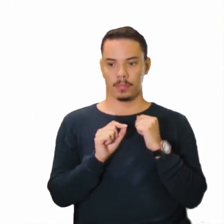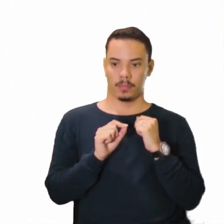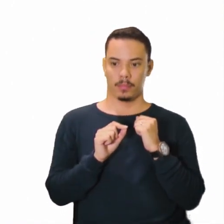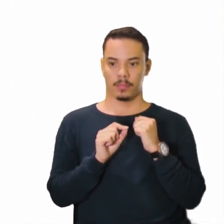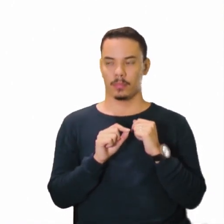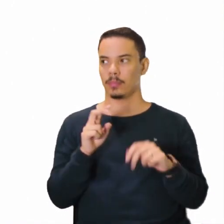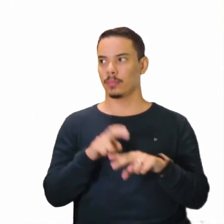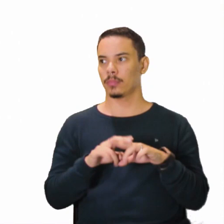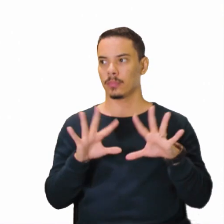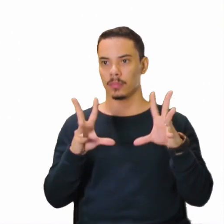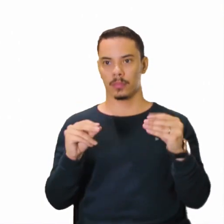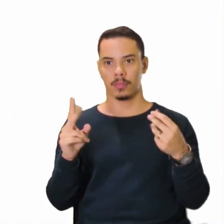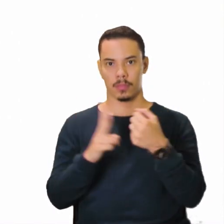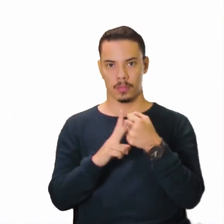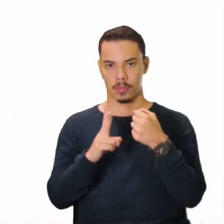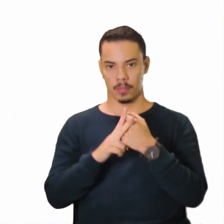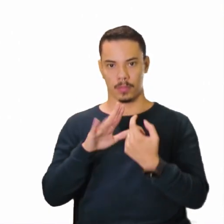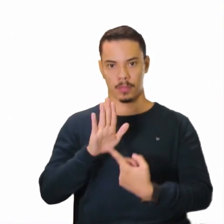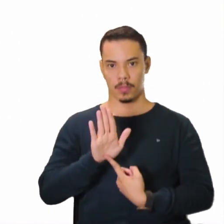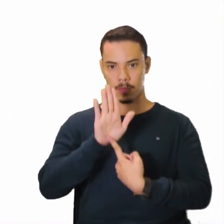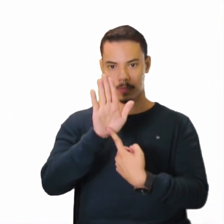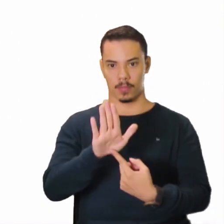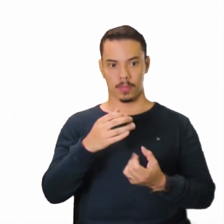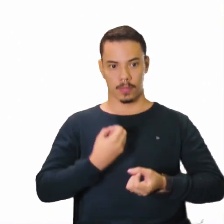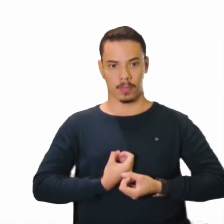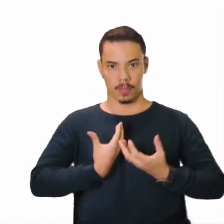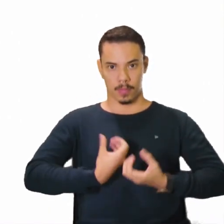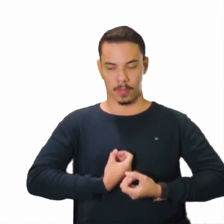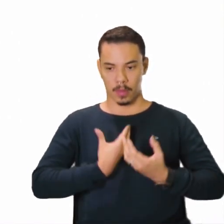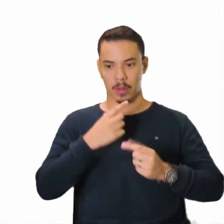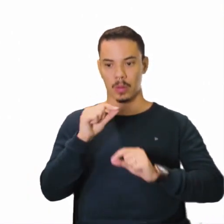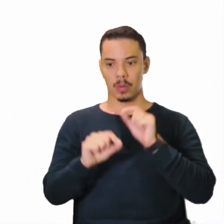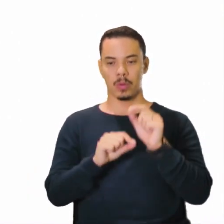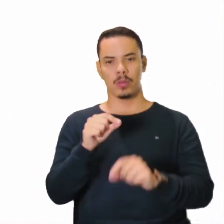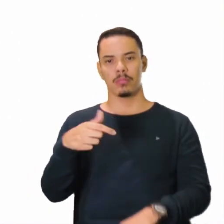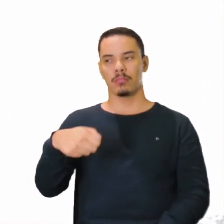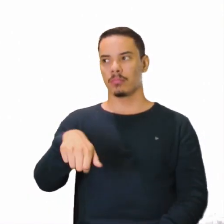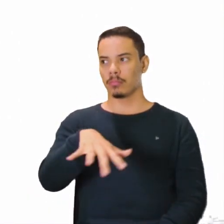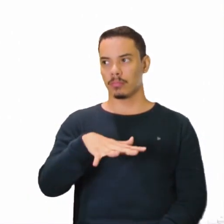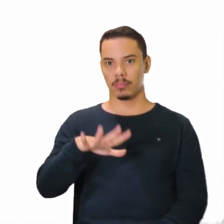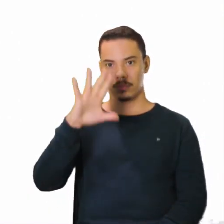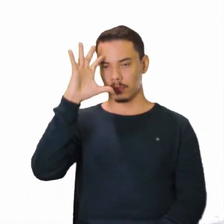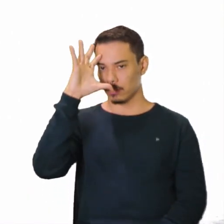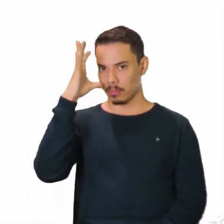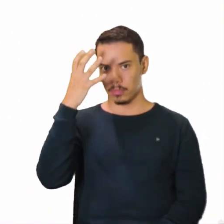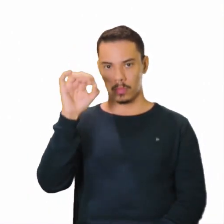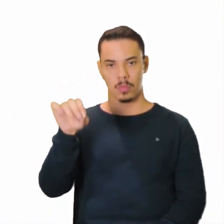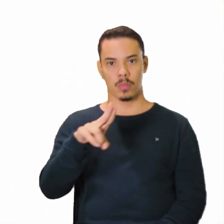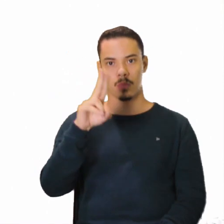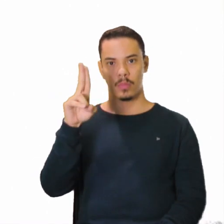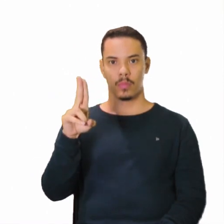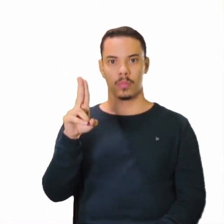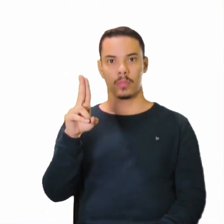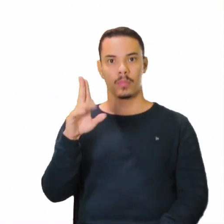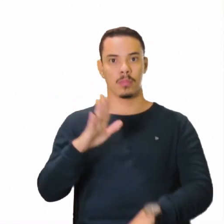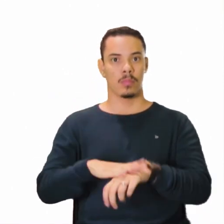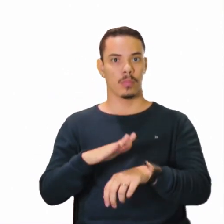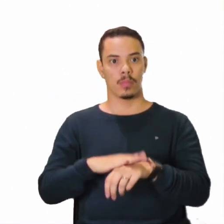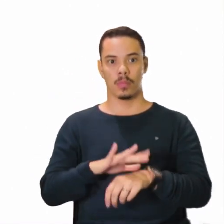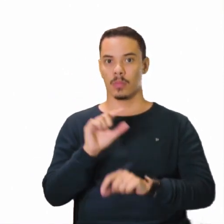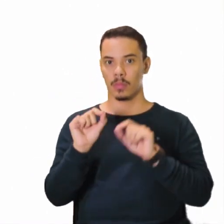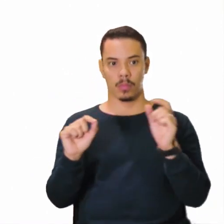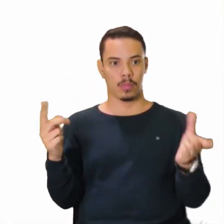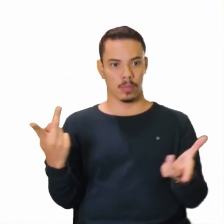estão mostrando, expressando uma certa situação, uma condição, ok?